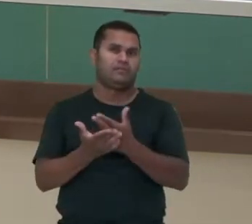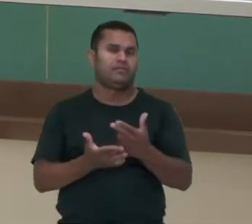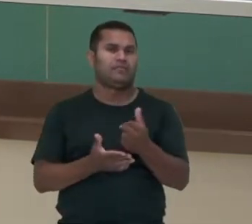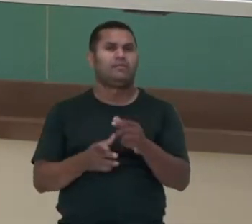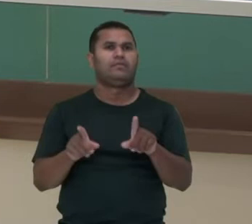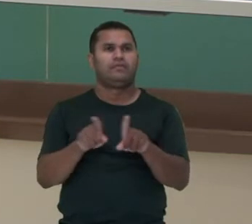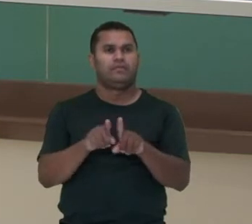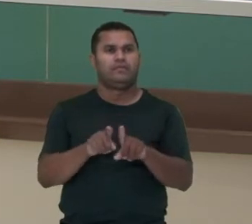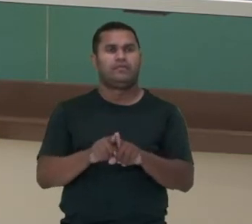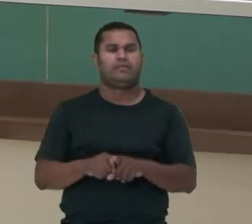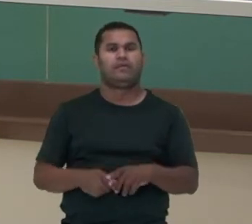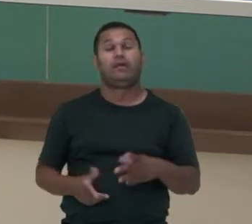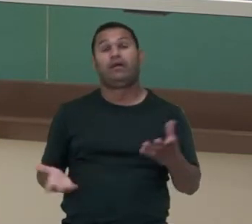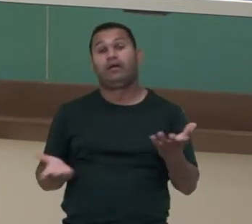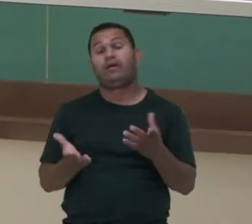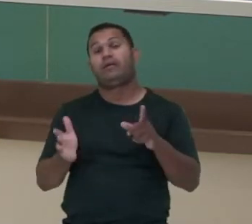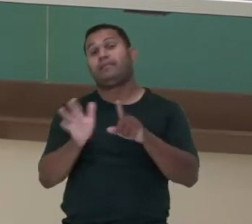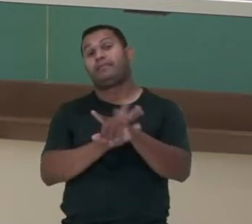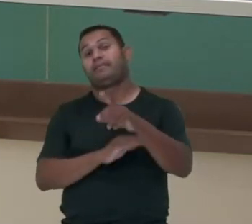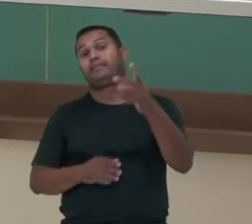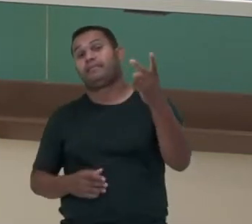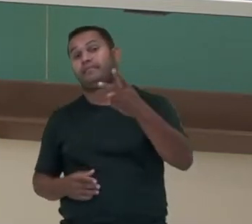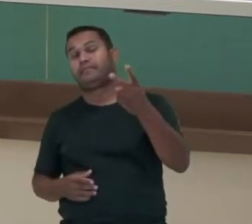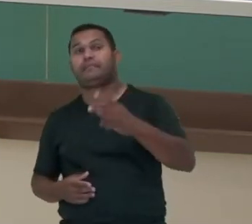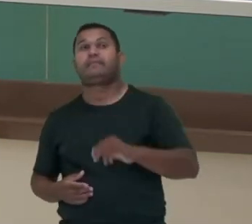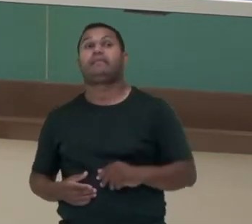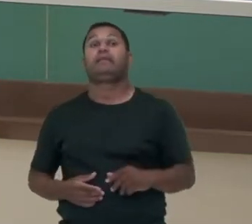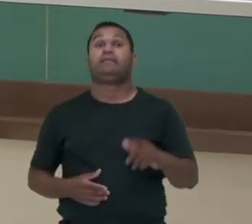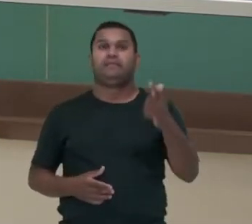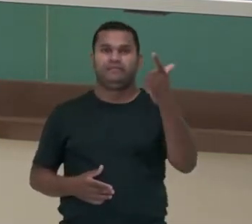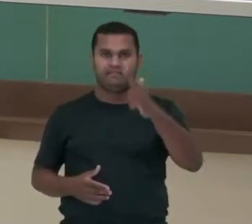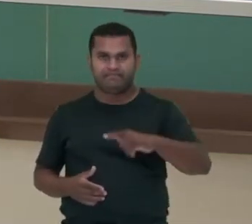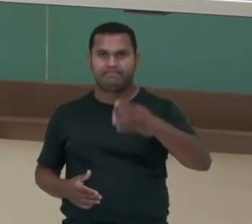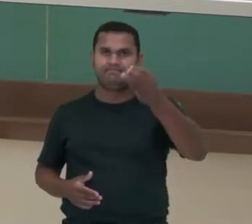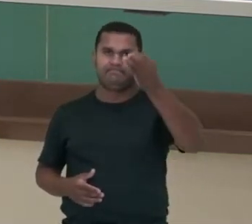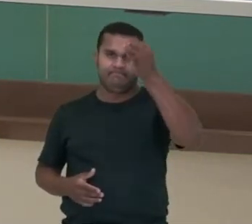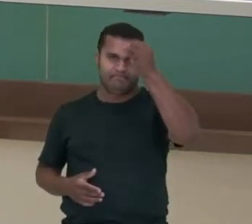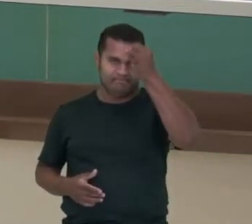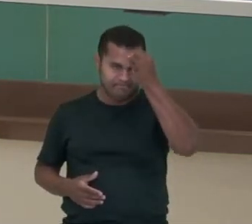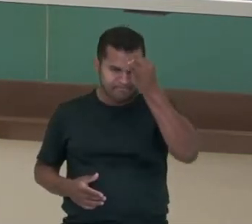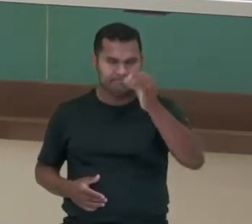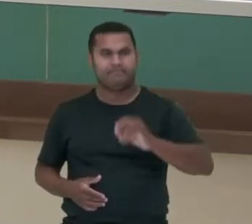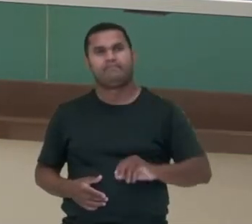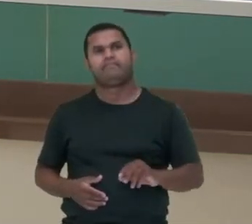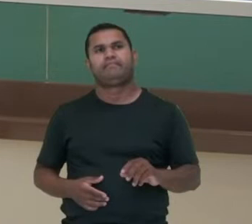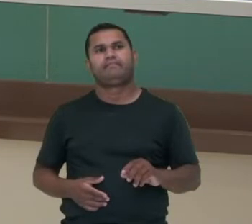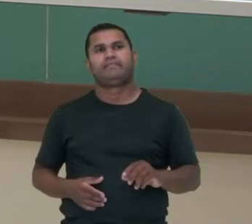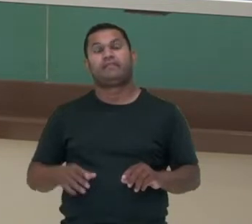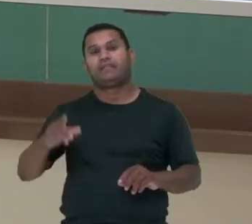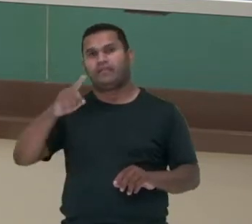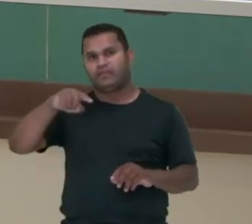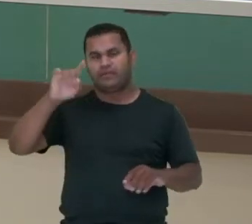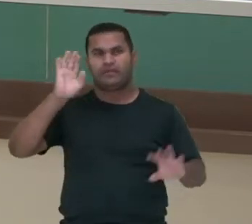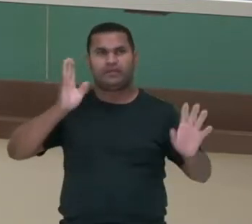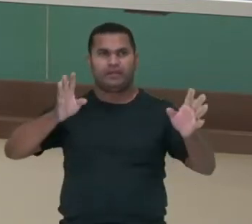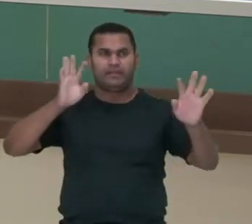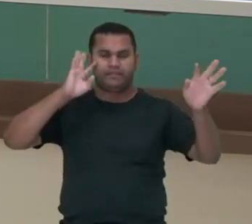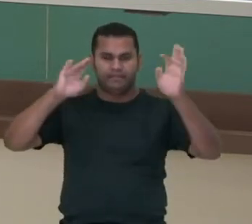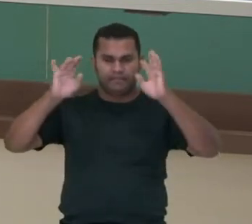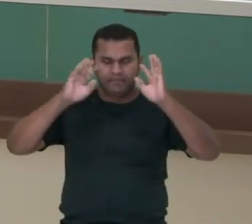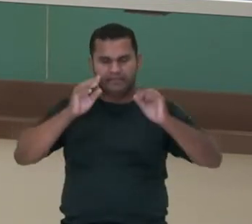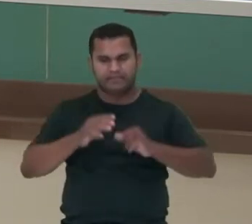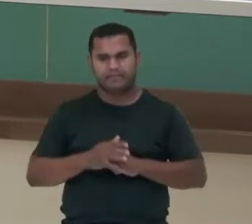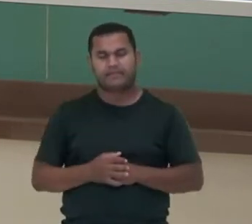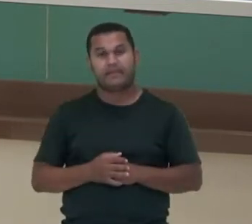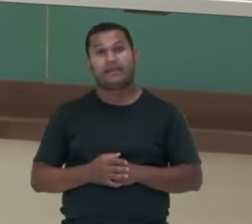segunda atividade lá, gente. Vamos reforçar cada vez mais esse assunto ali. Considerando os fatores que influenciam nas alterações